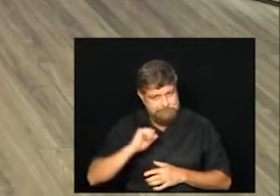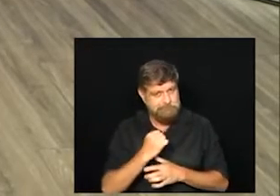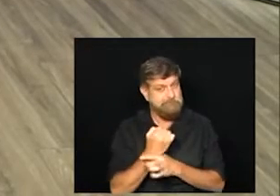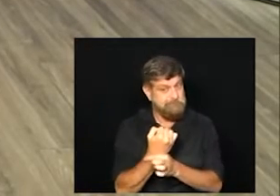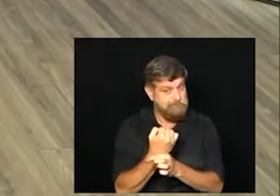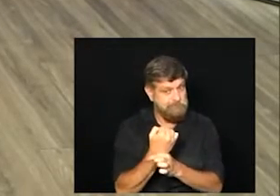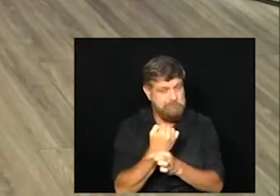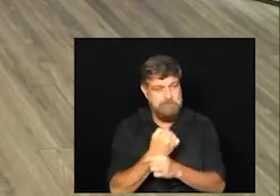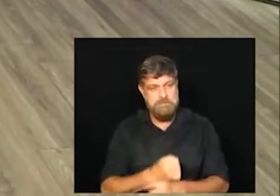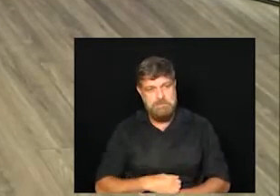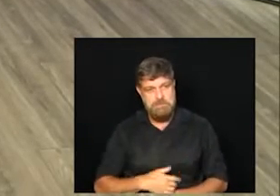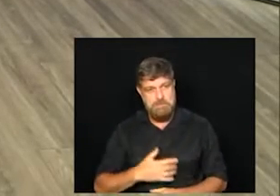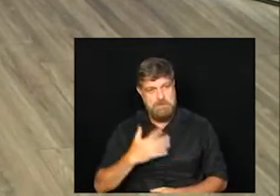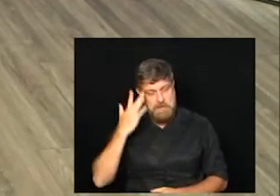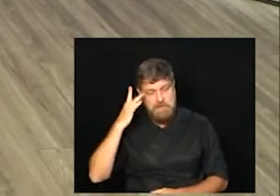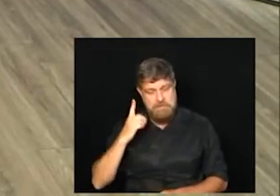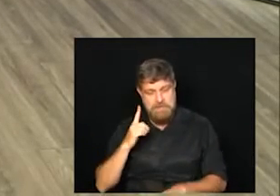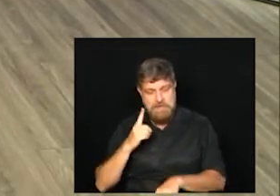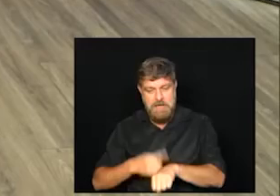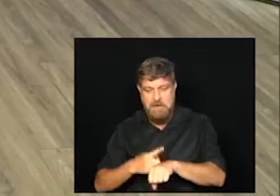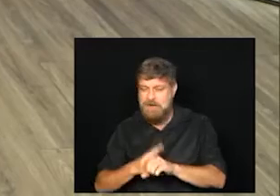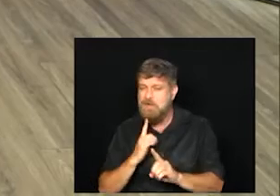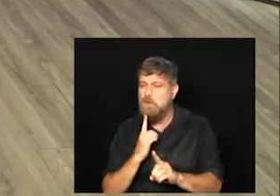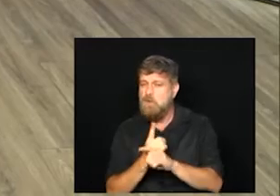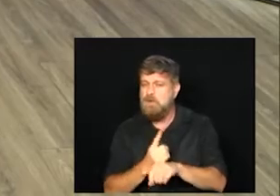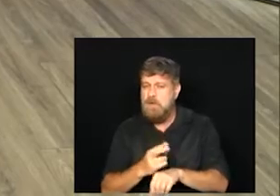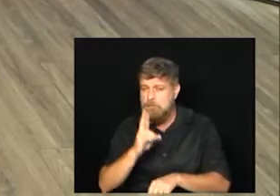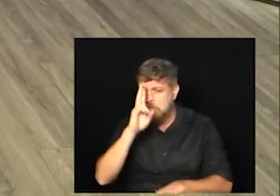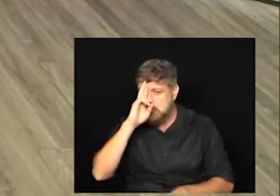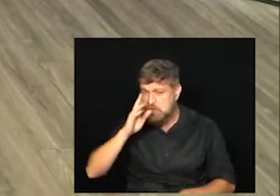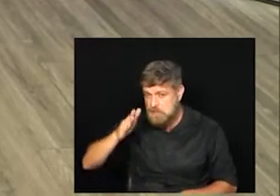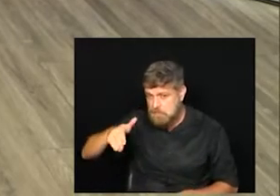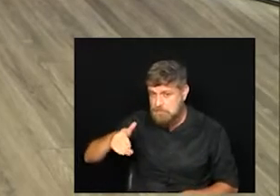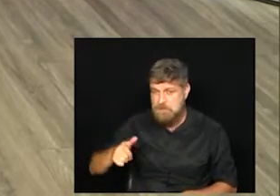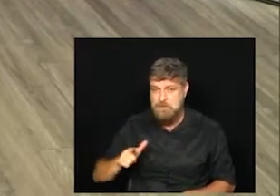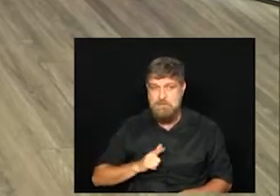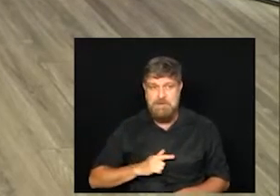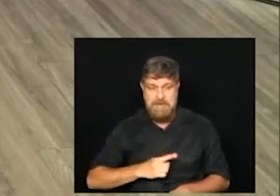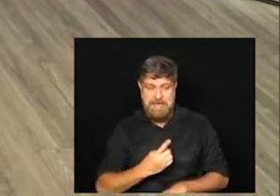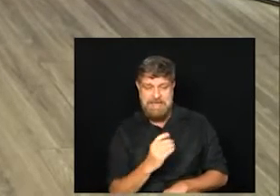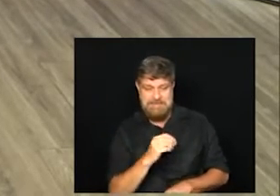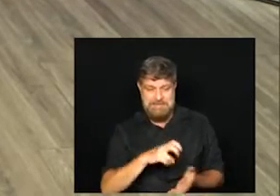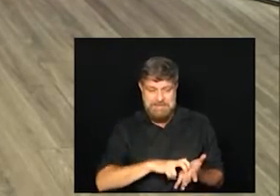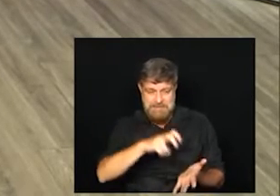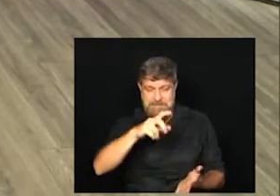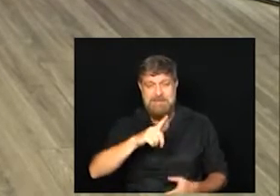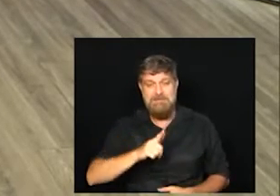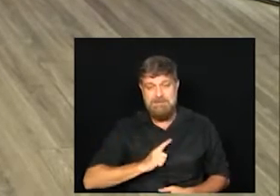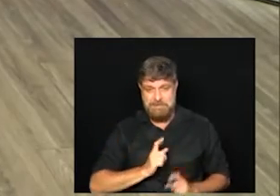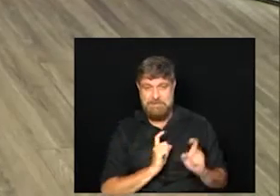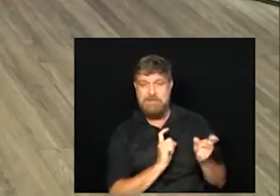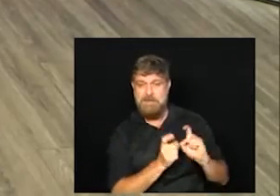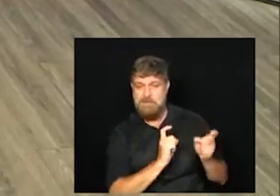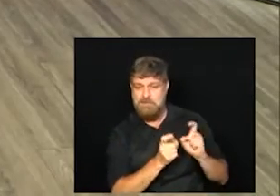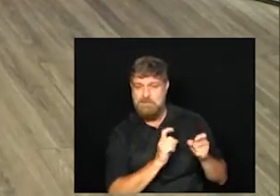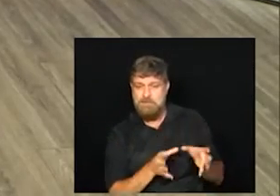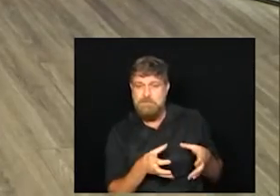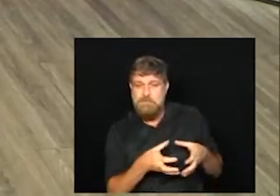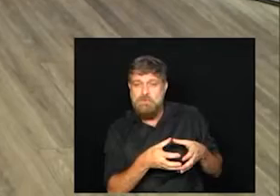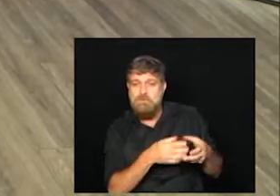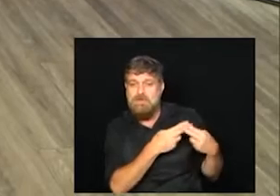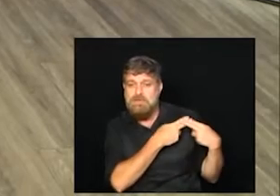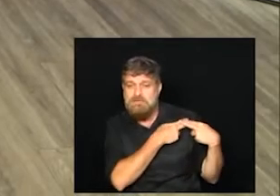Nos vemos amanhã por volta do 12:30, já que amanhã, 10 horas da manhã, tem reunião da